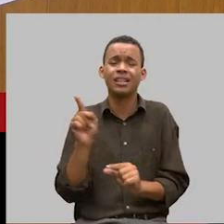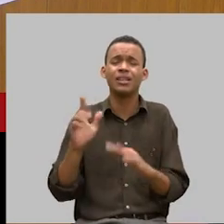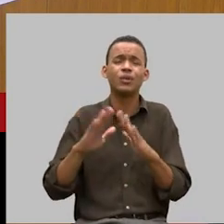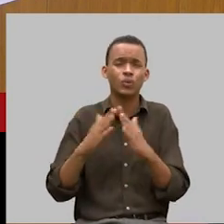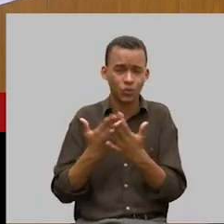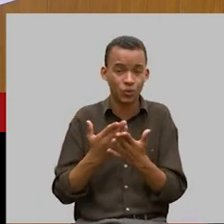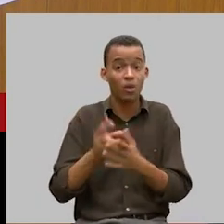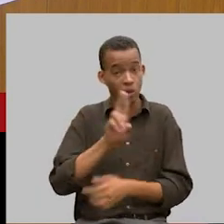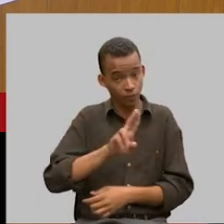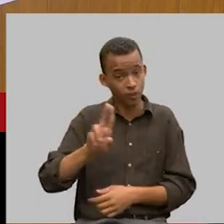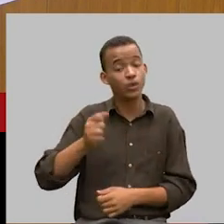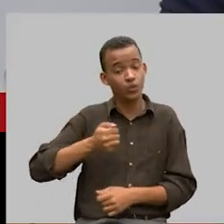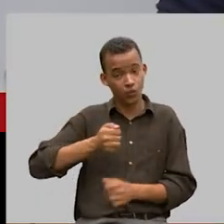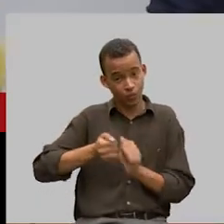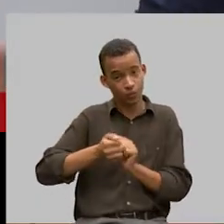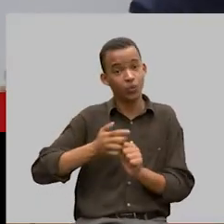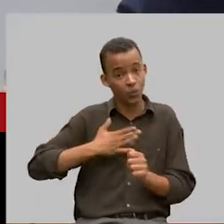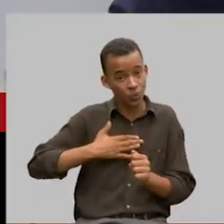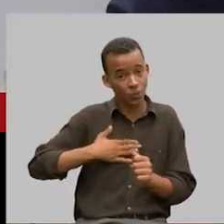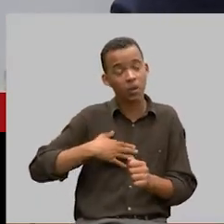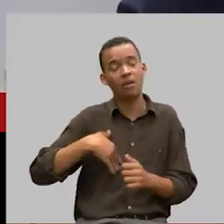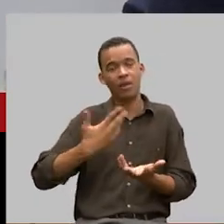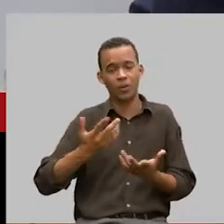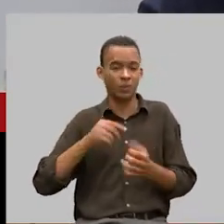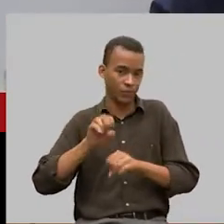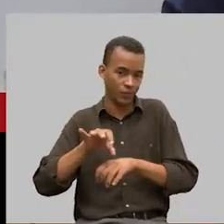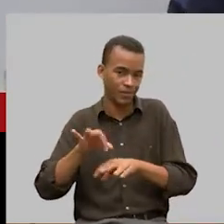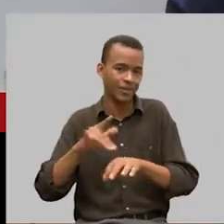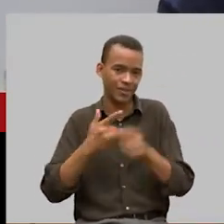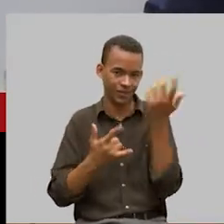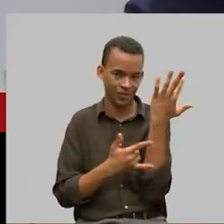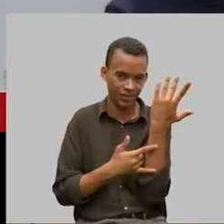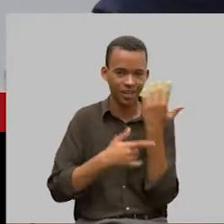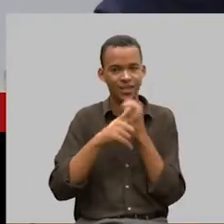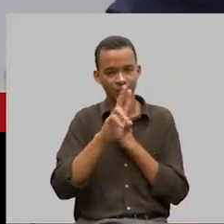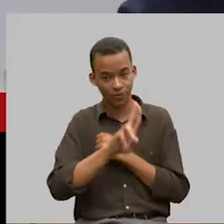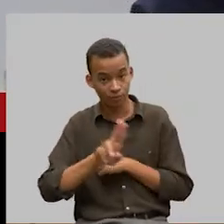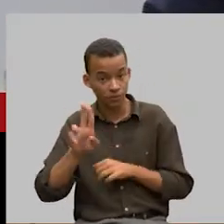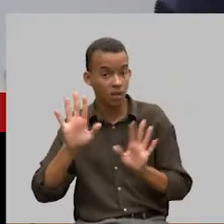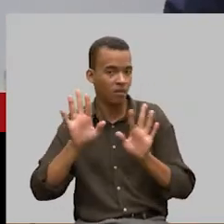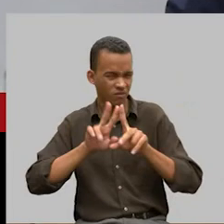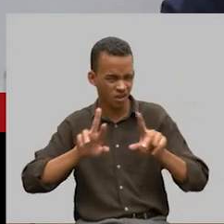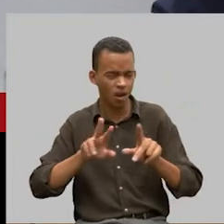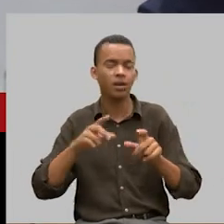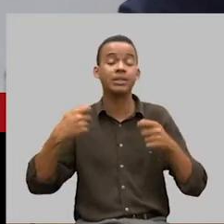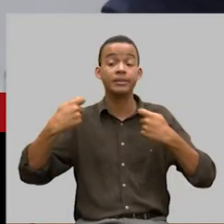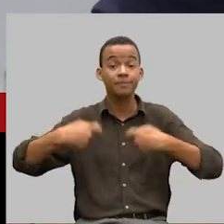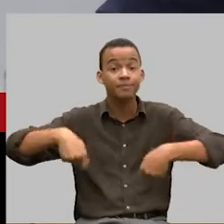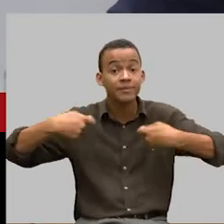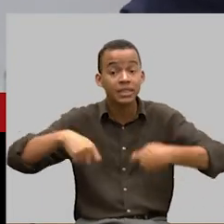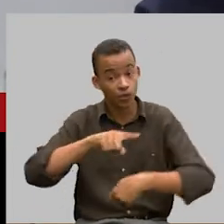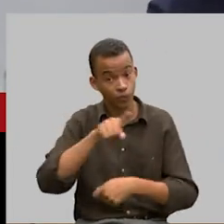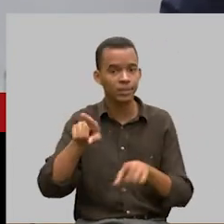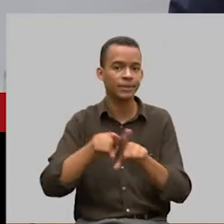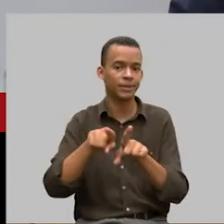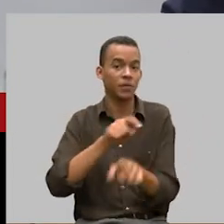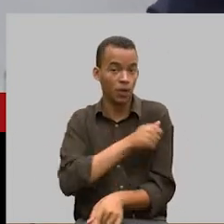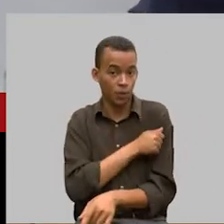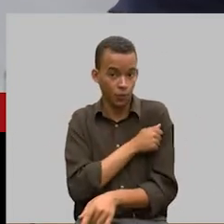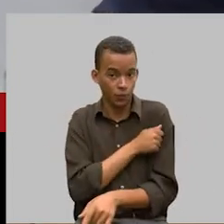com a Ivana com a Tatiana precisam vocês Quando chegarem lá com a gente precisam ser